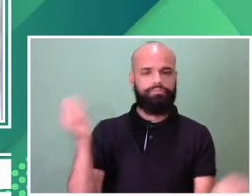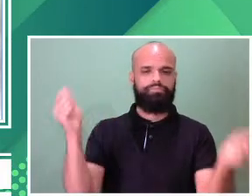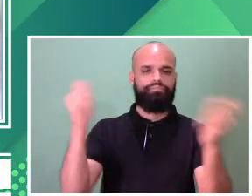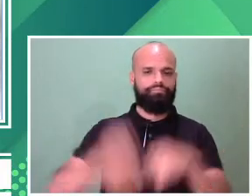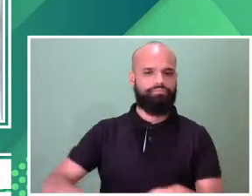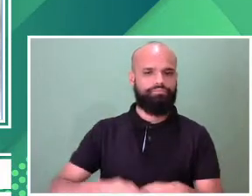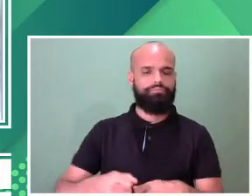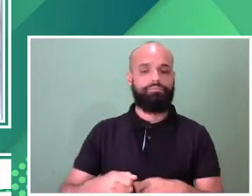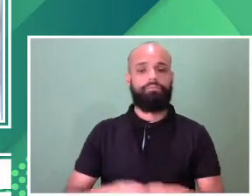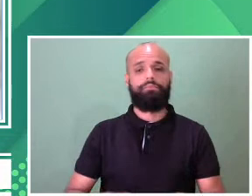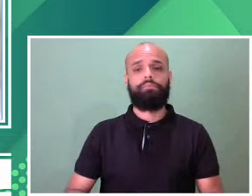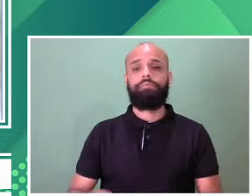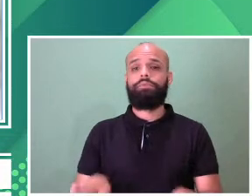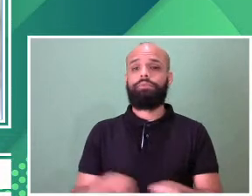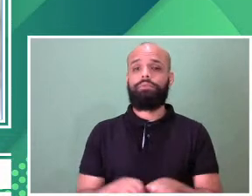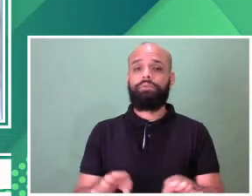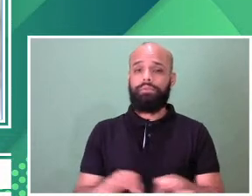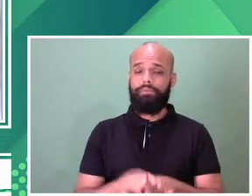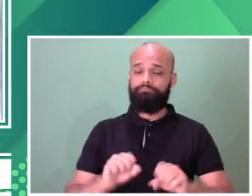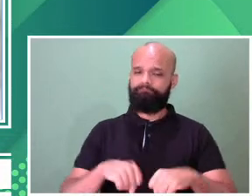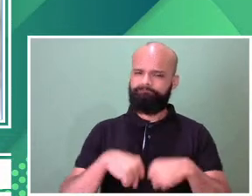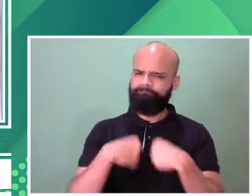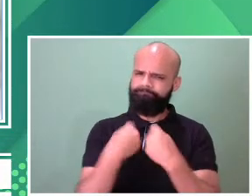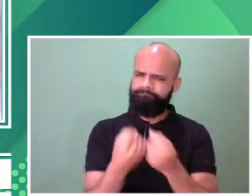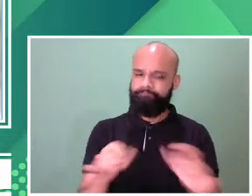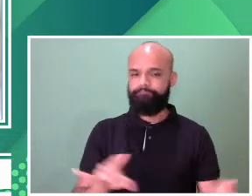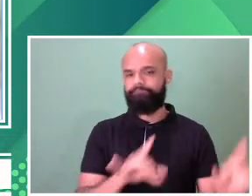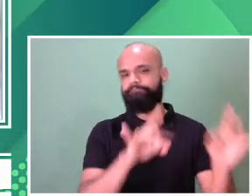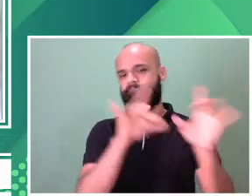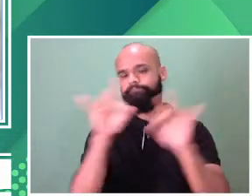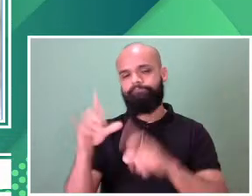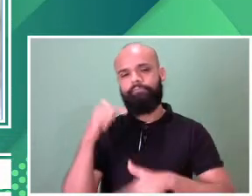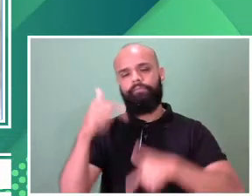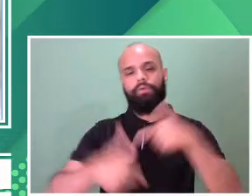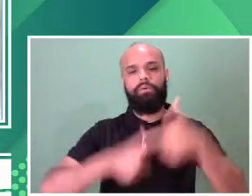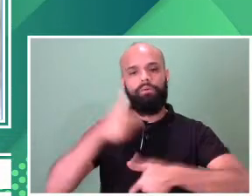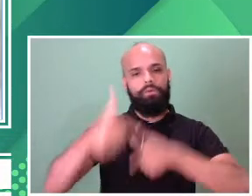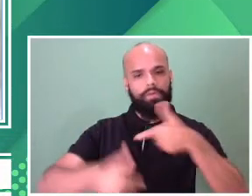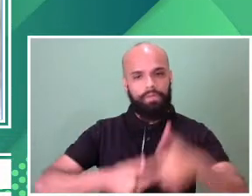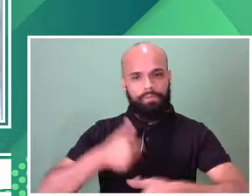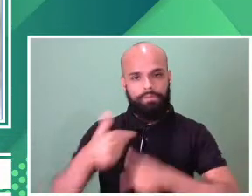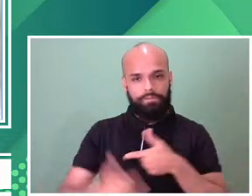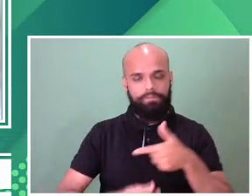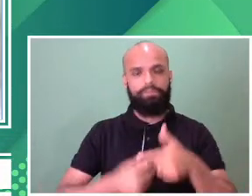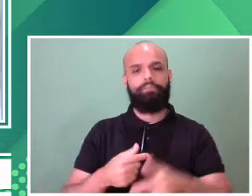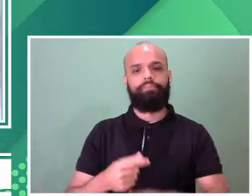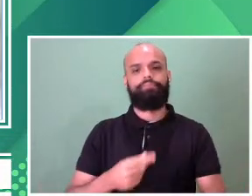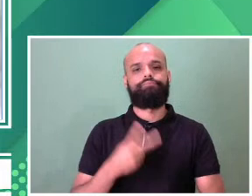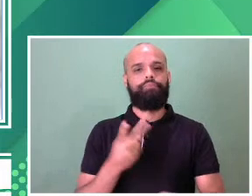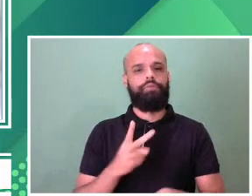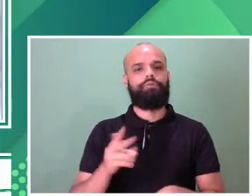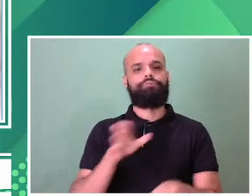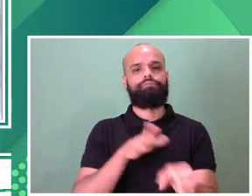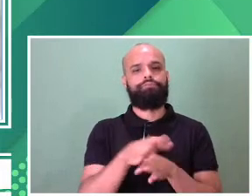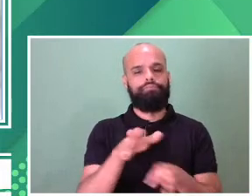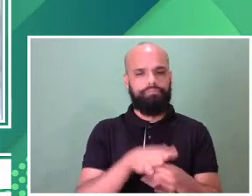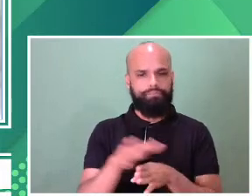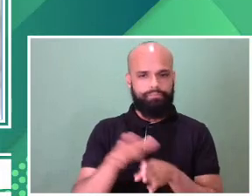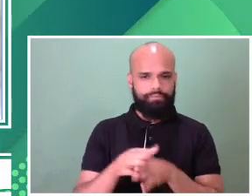e, finalmente, aos esforços especiais, o trabalho especial dos conselheiros da ASLE